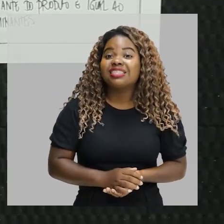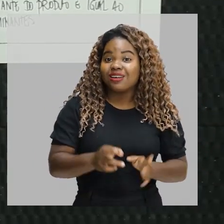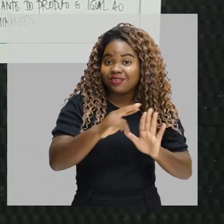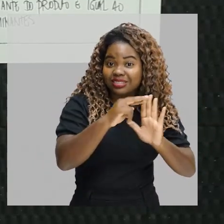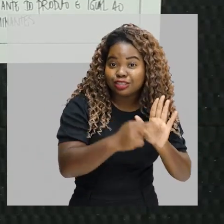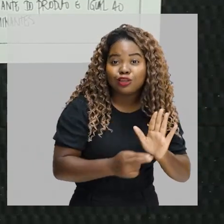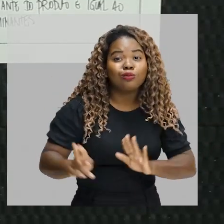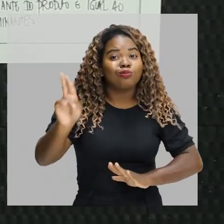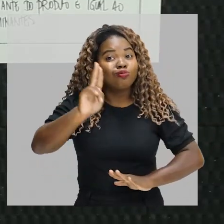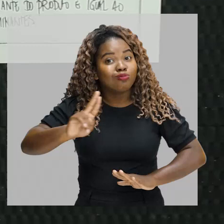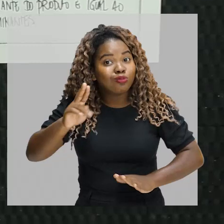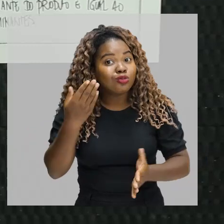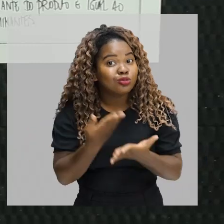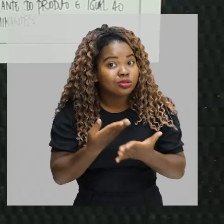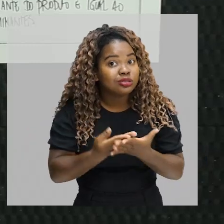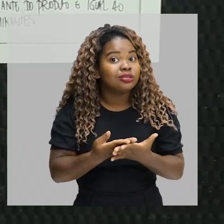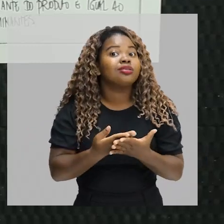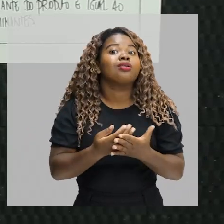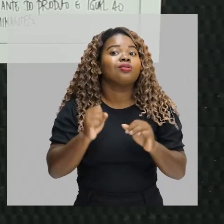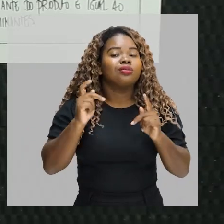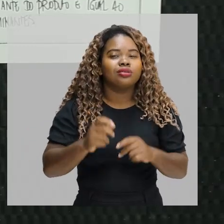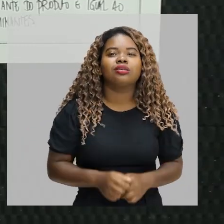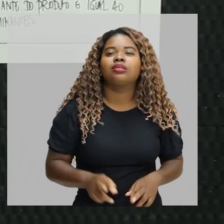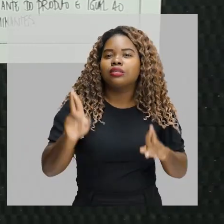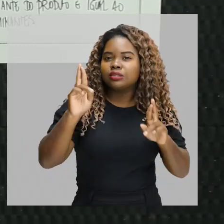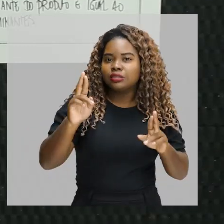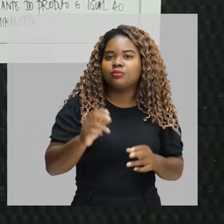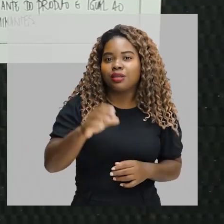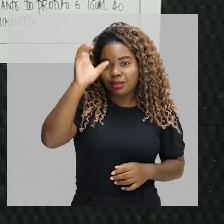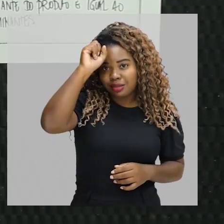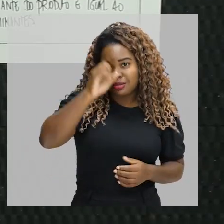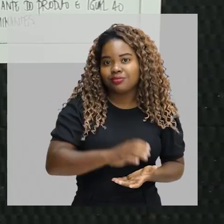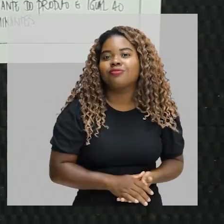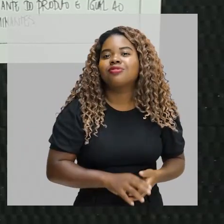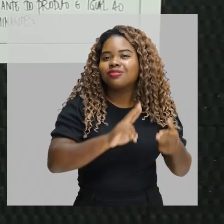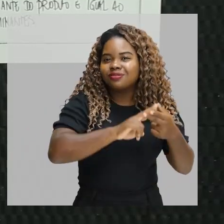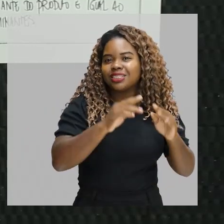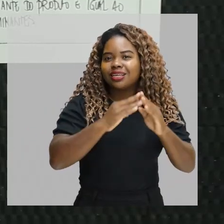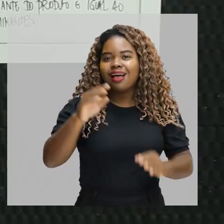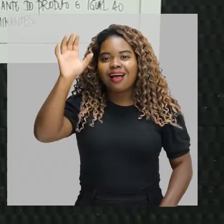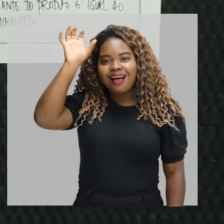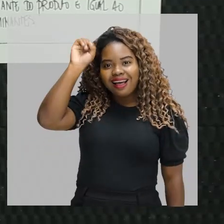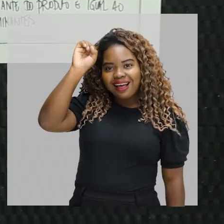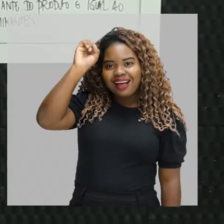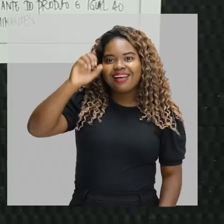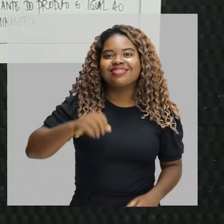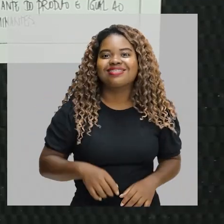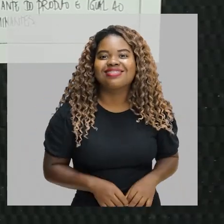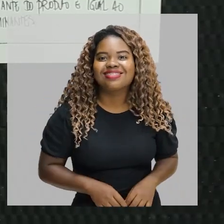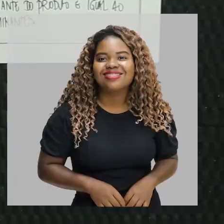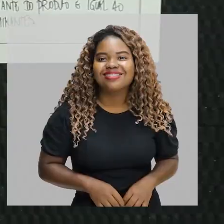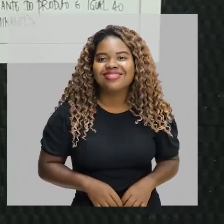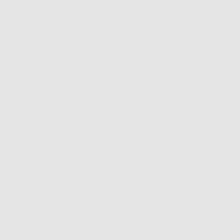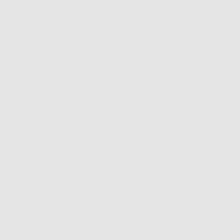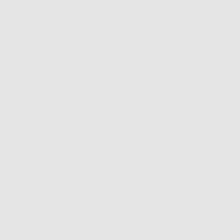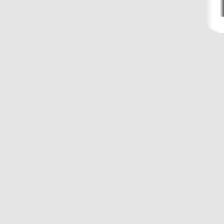muito úteis no estudo do determinante, tá? Espero que tenha ajudado. Já sabe, hashtag fica em casa aprendendo.